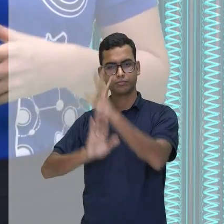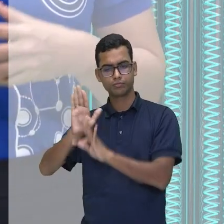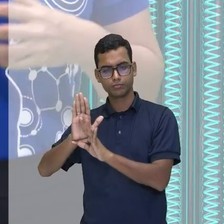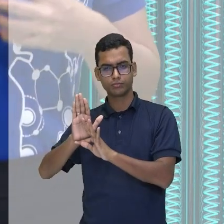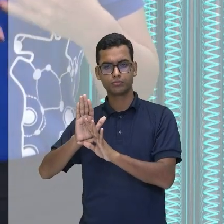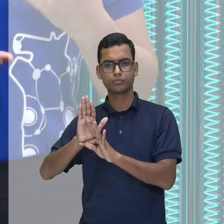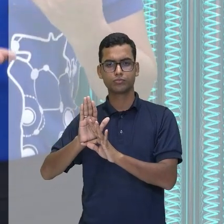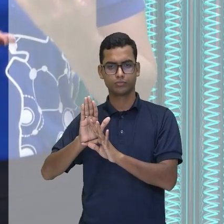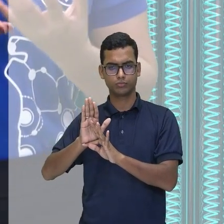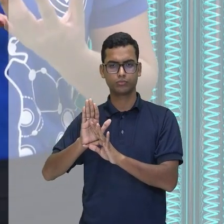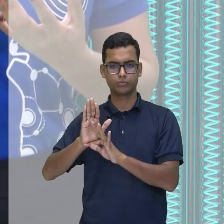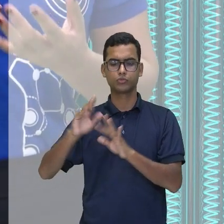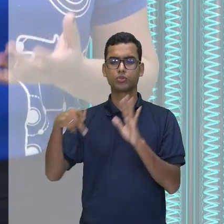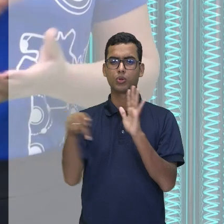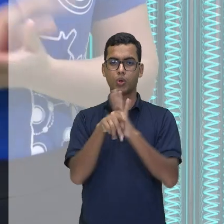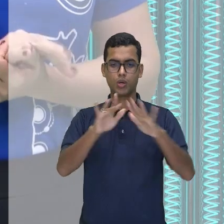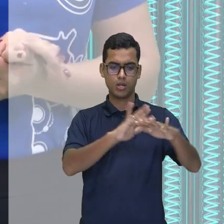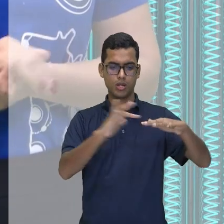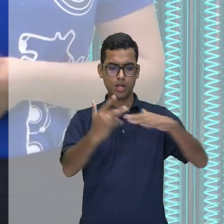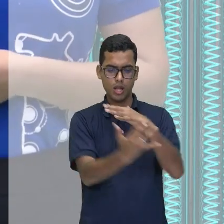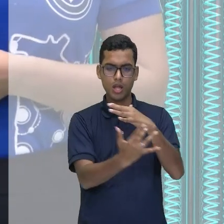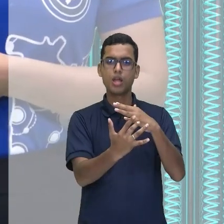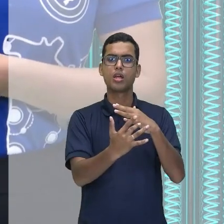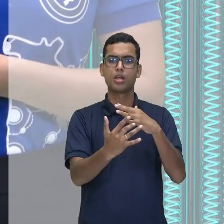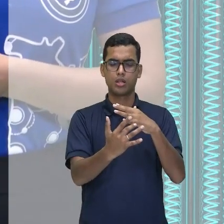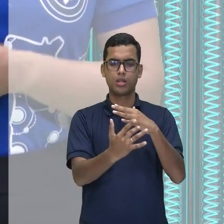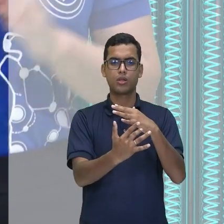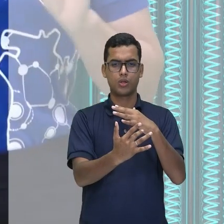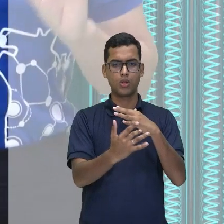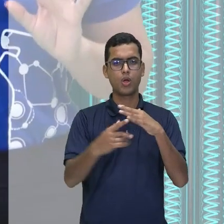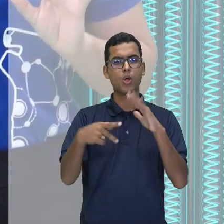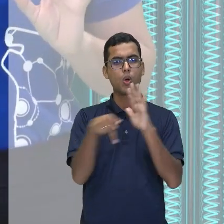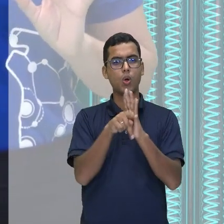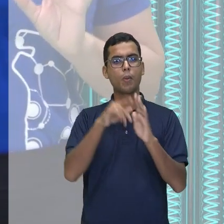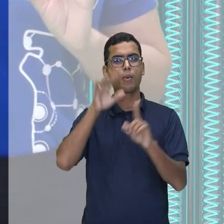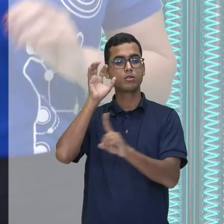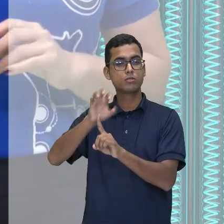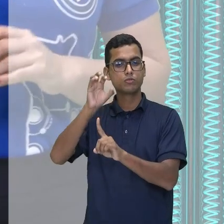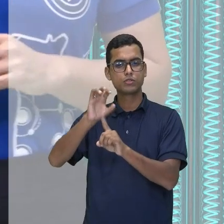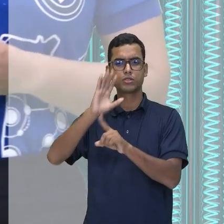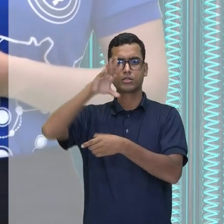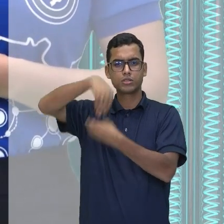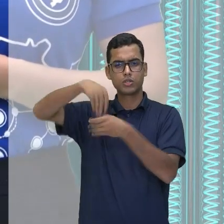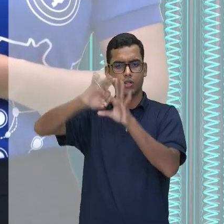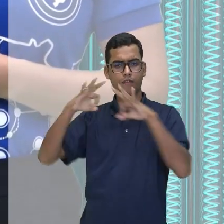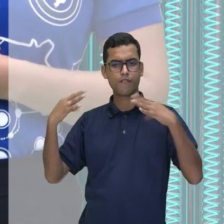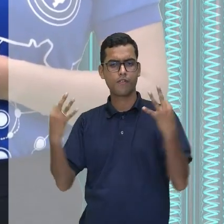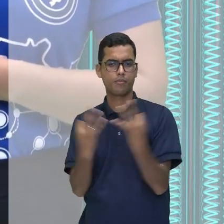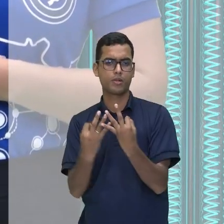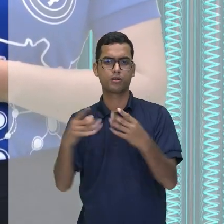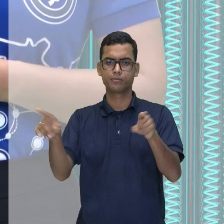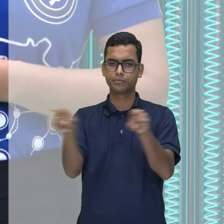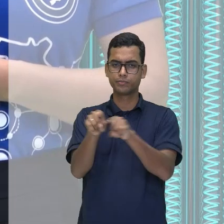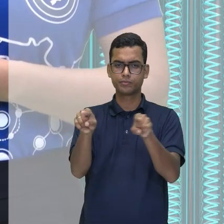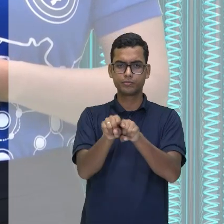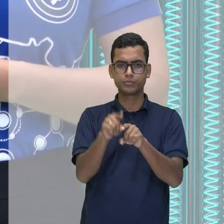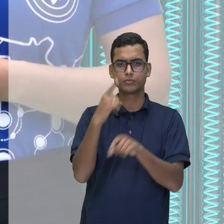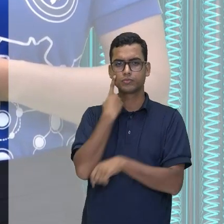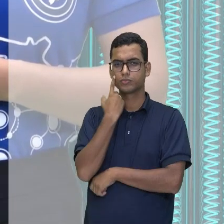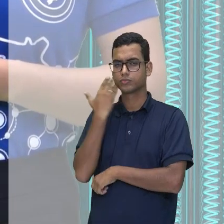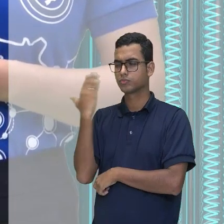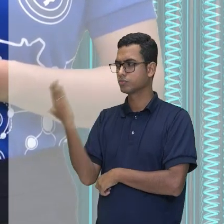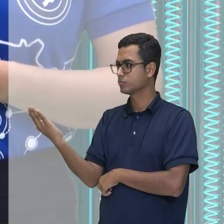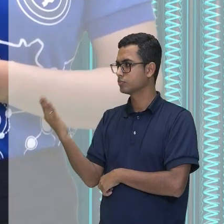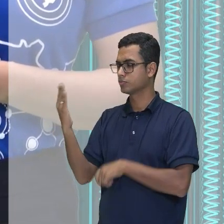então, das mídias sociais, né, nas famílias. Só que assim, preste atenção. Impact of social